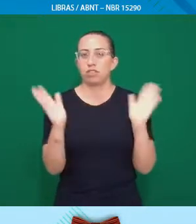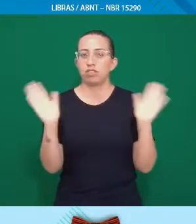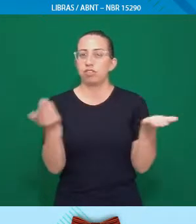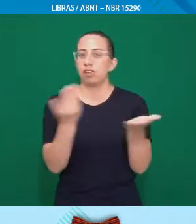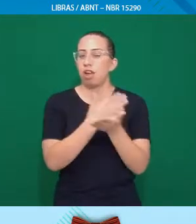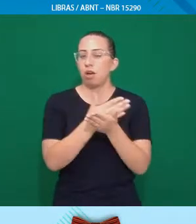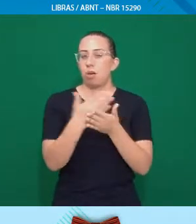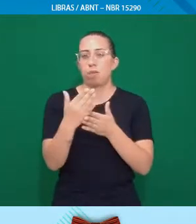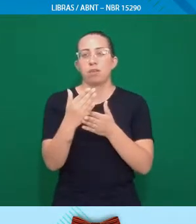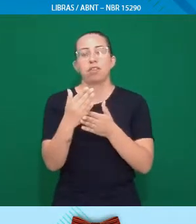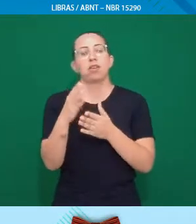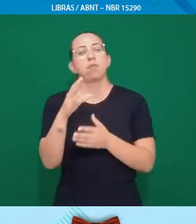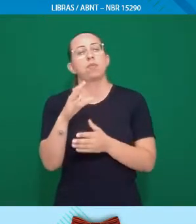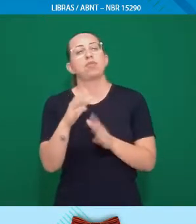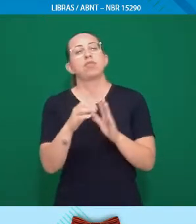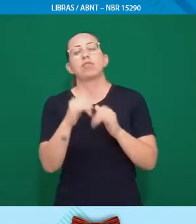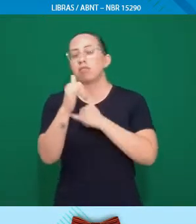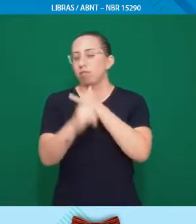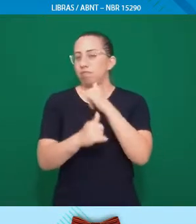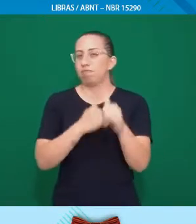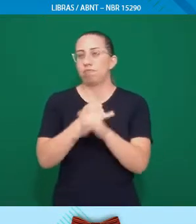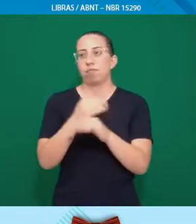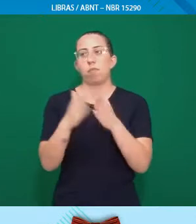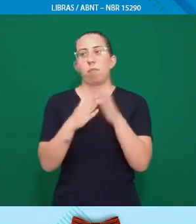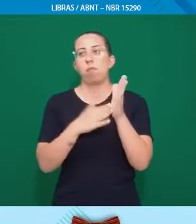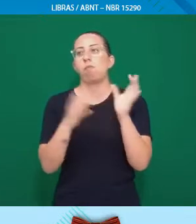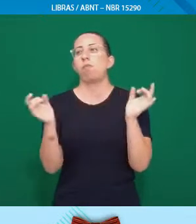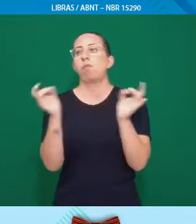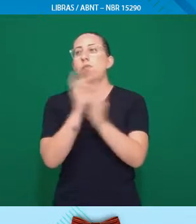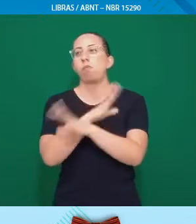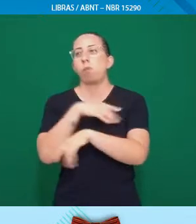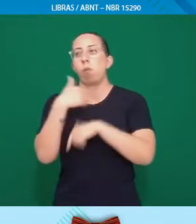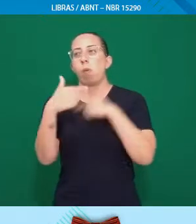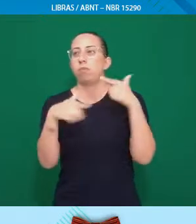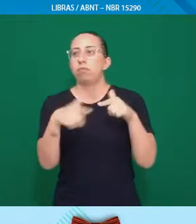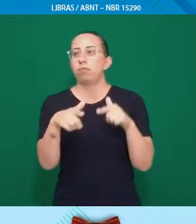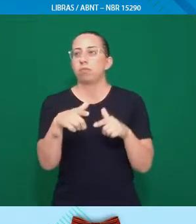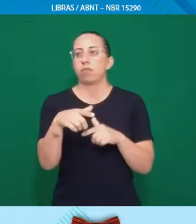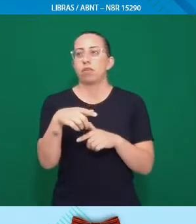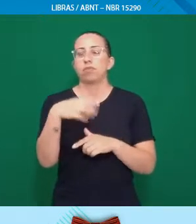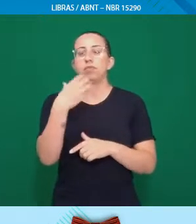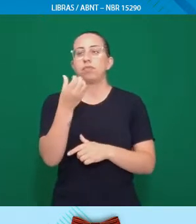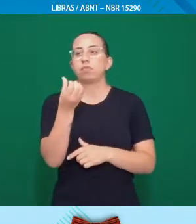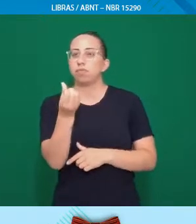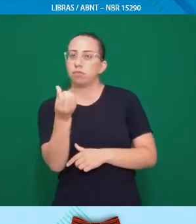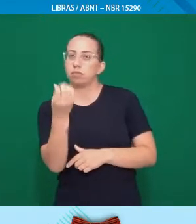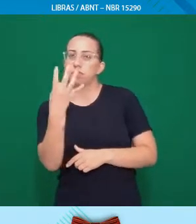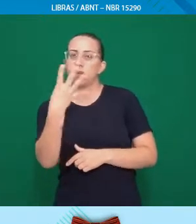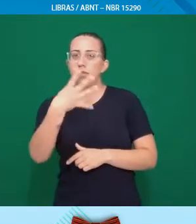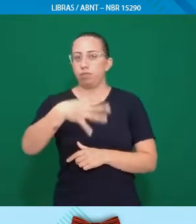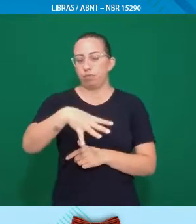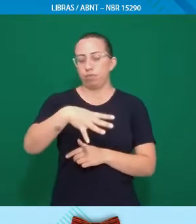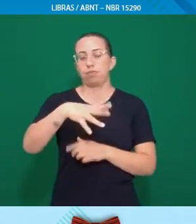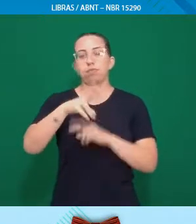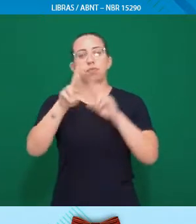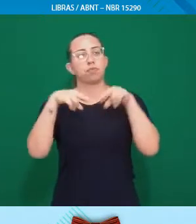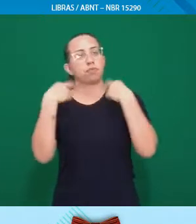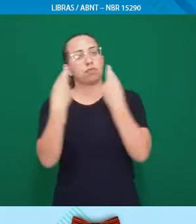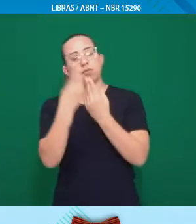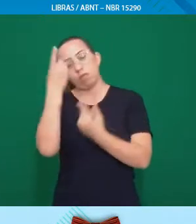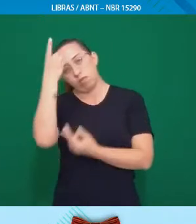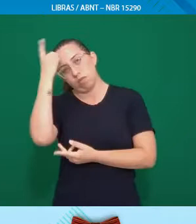transmitindo ao vivo já pela internet a ordem da 64ª sessão ordinária 14